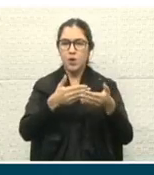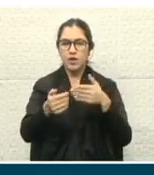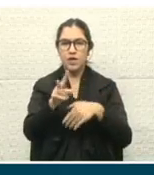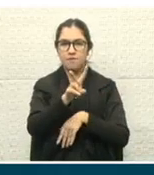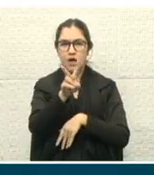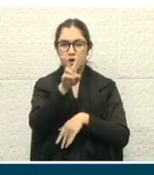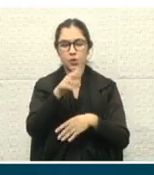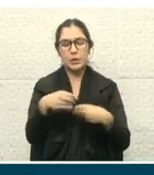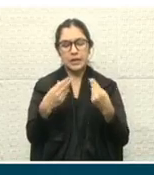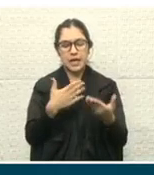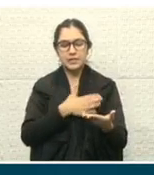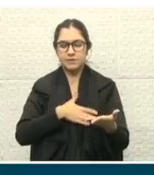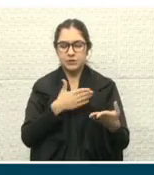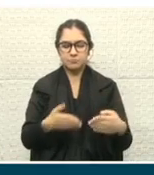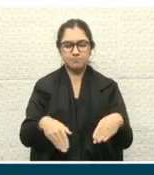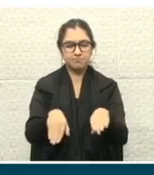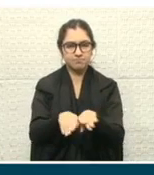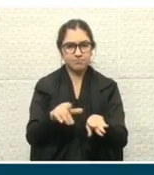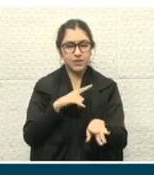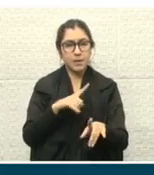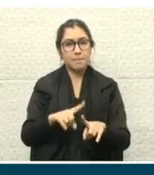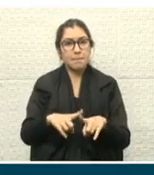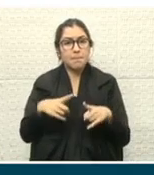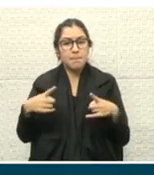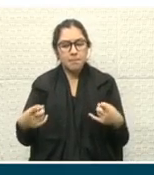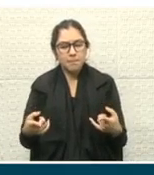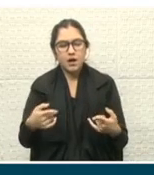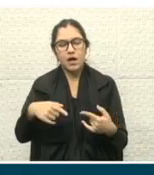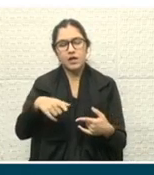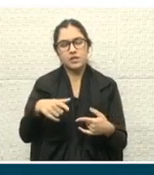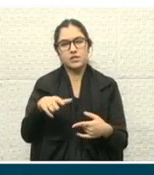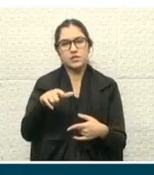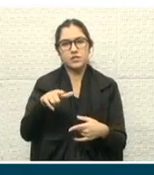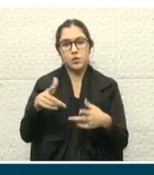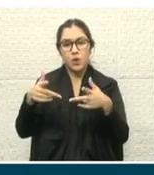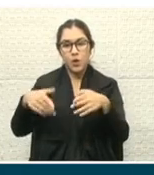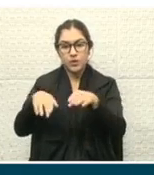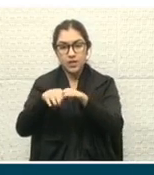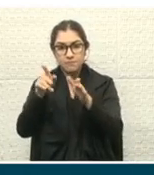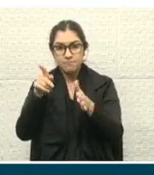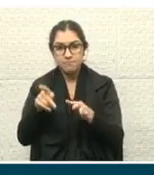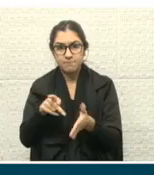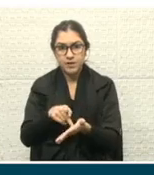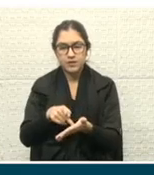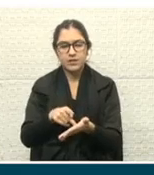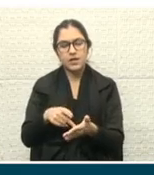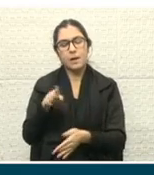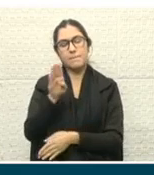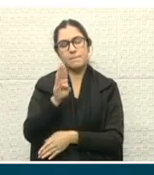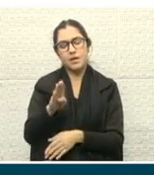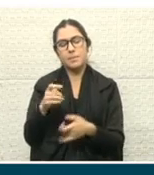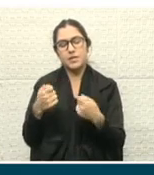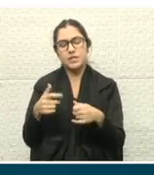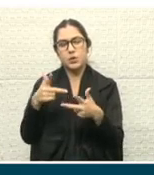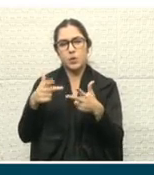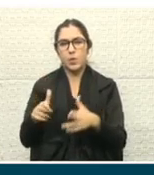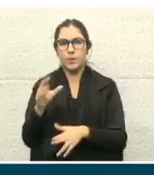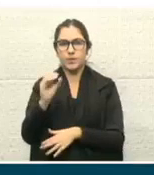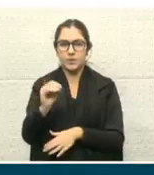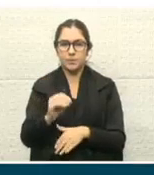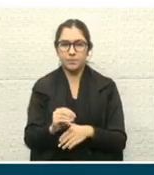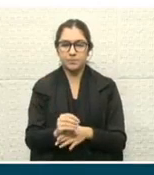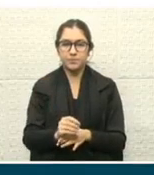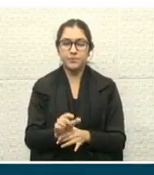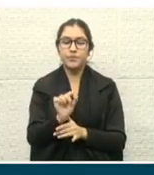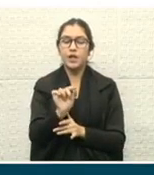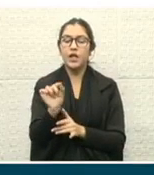A satisfaz a igualdade. Só que para que a igualdade seja verdadeira, B tem que ser igual a 0.